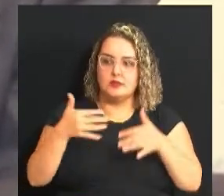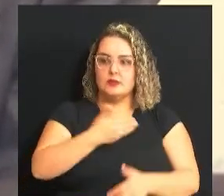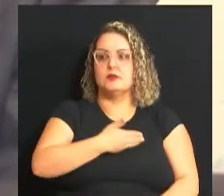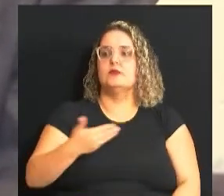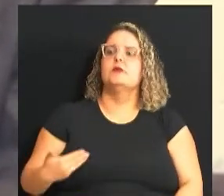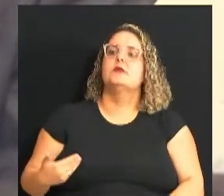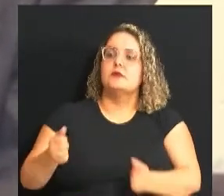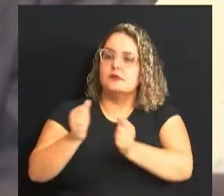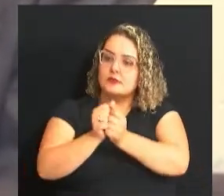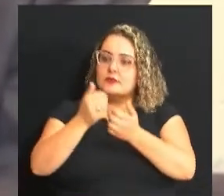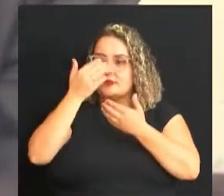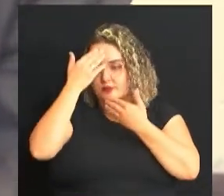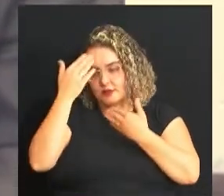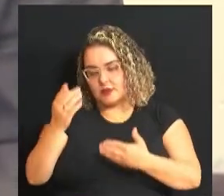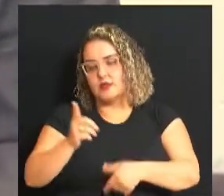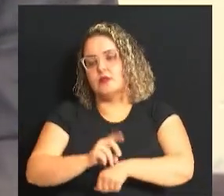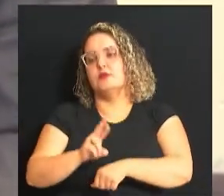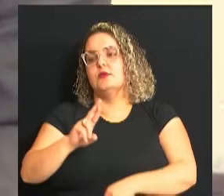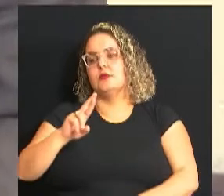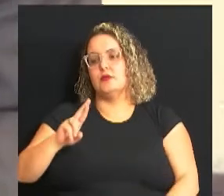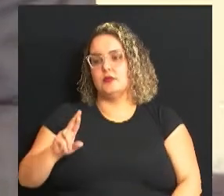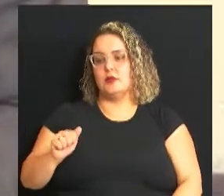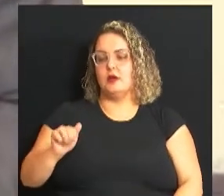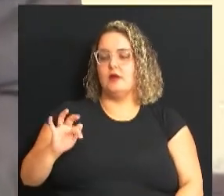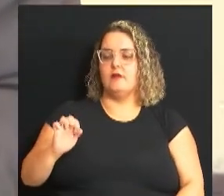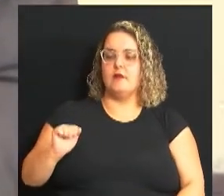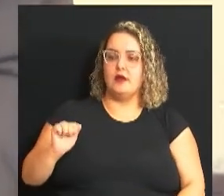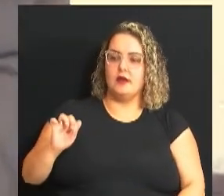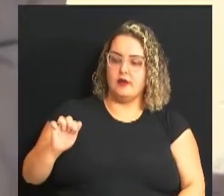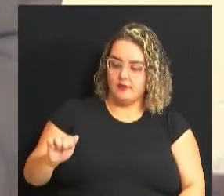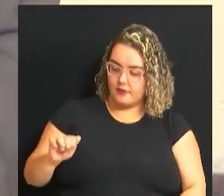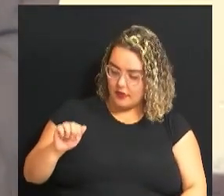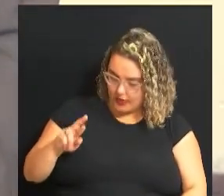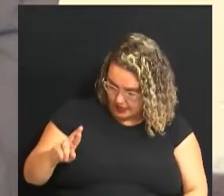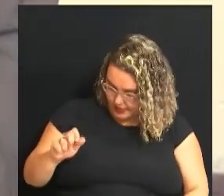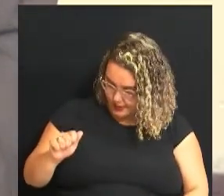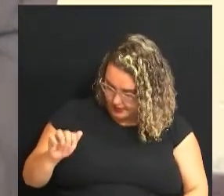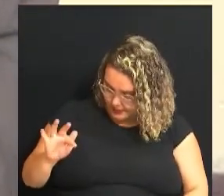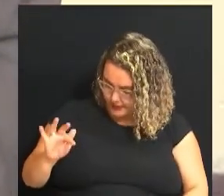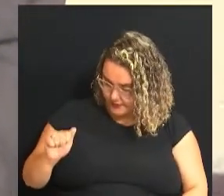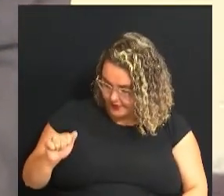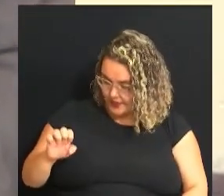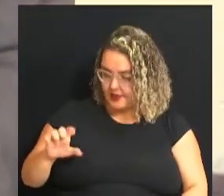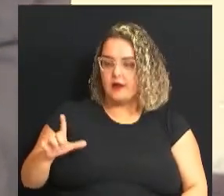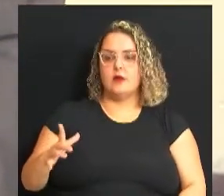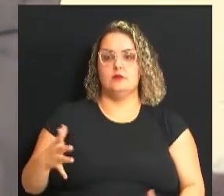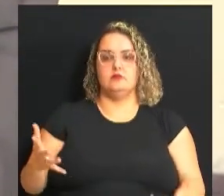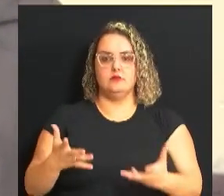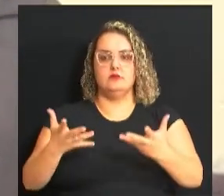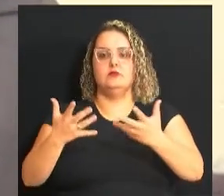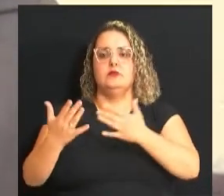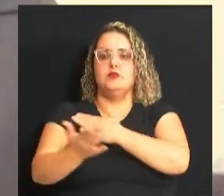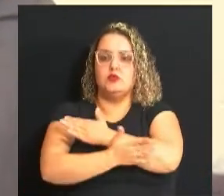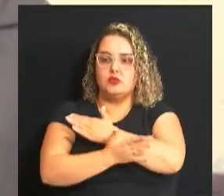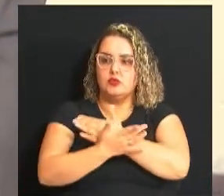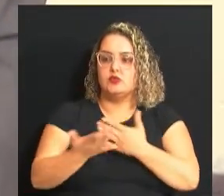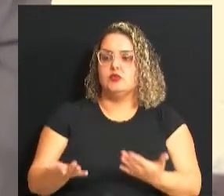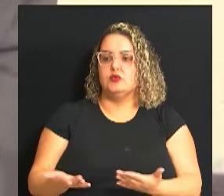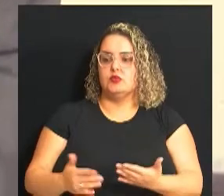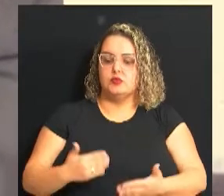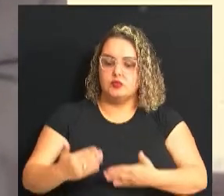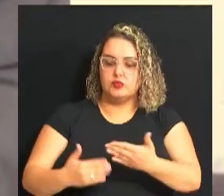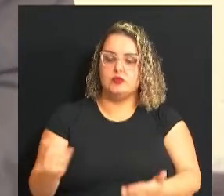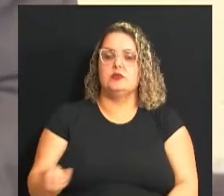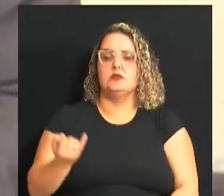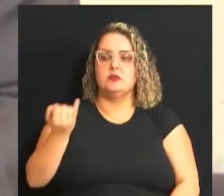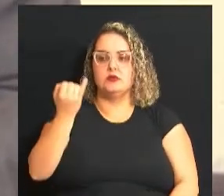Muito obrigado, viu, doutor Rafael, pela presença, pelas contribuições e por nos ajudar nesta importante